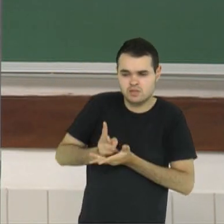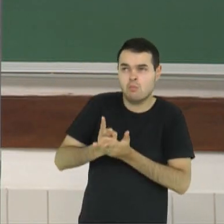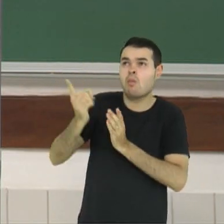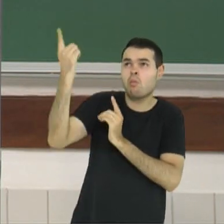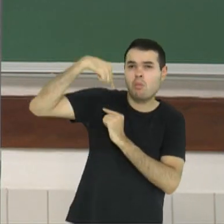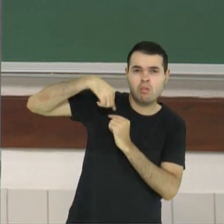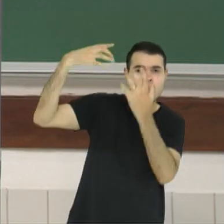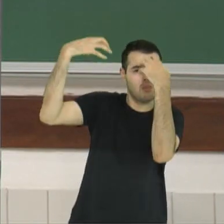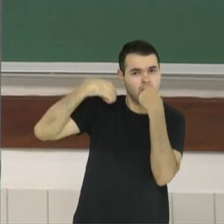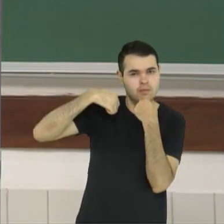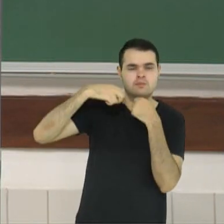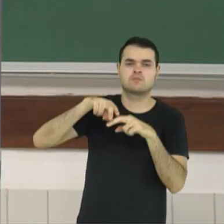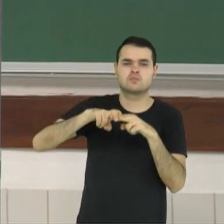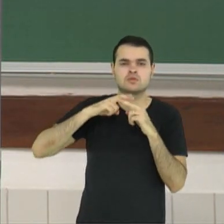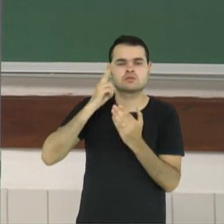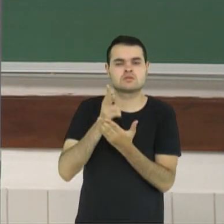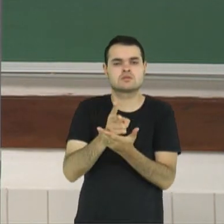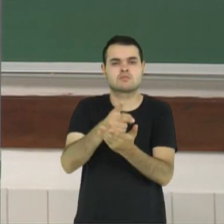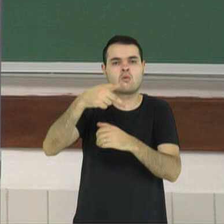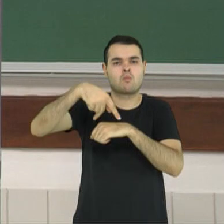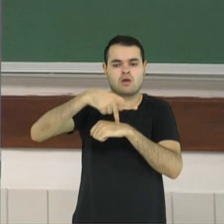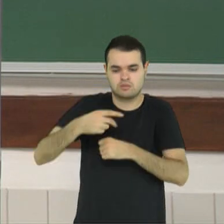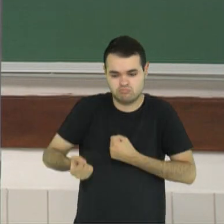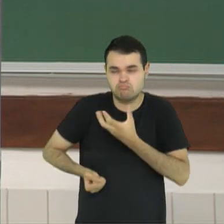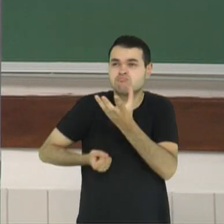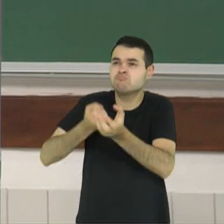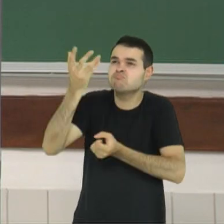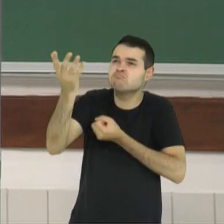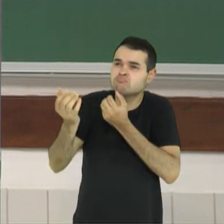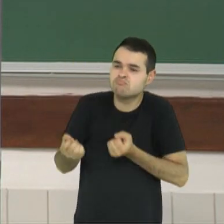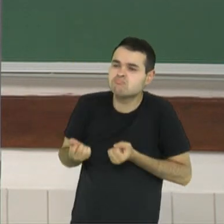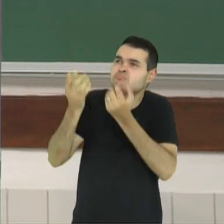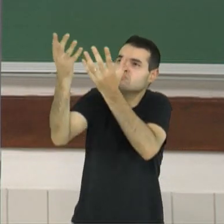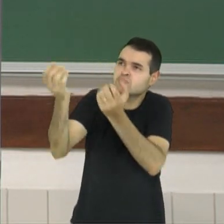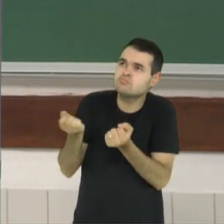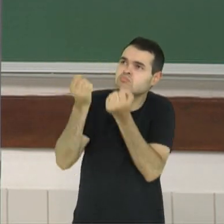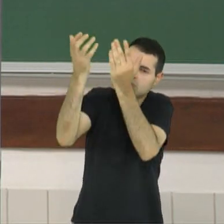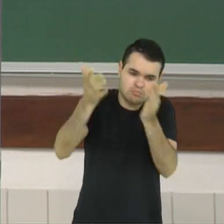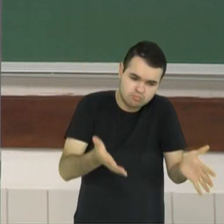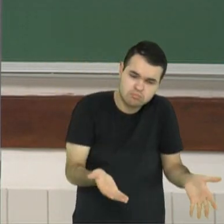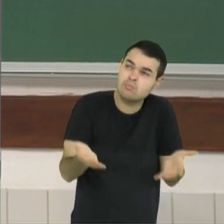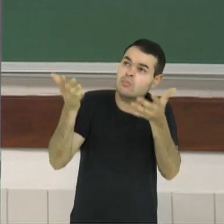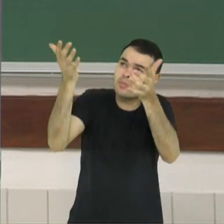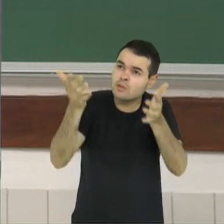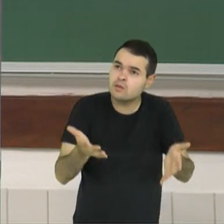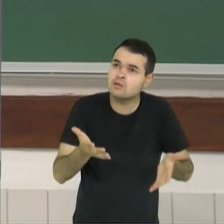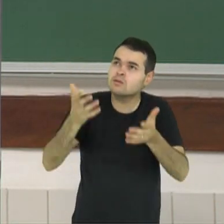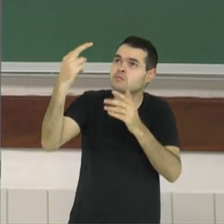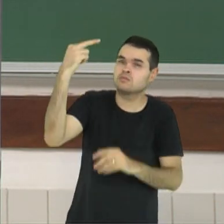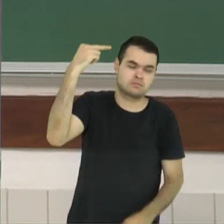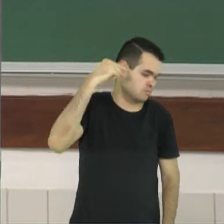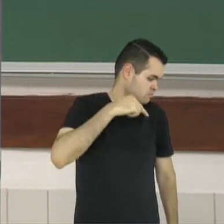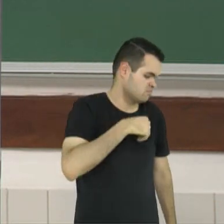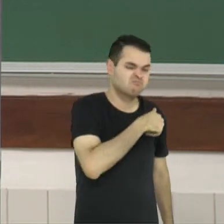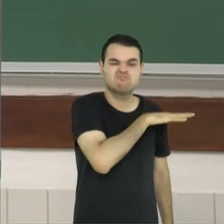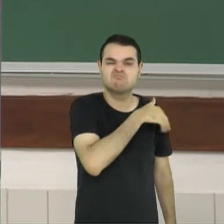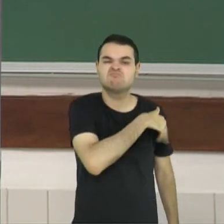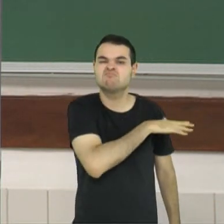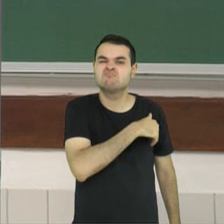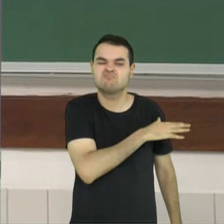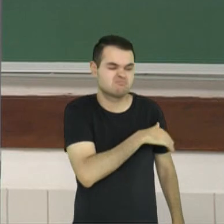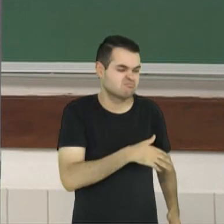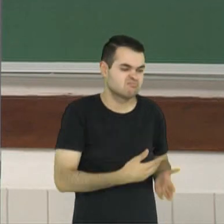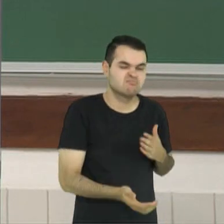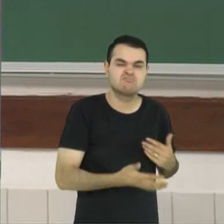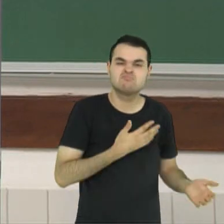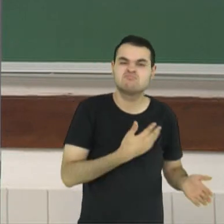o que ele está dizendo. Ele está dizendo um país que produz para um país grande, mas o país grande vê ele desse jeito, um cara numa Kombi com um monte de produtos e mais